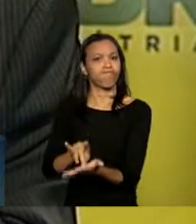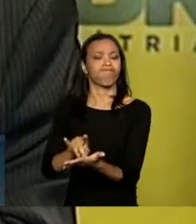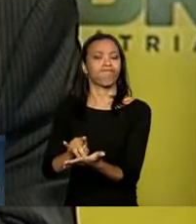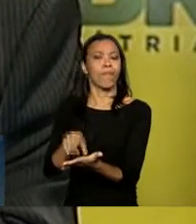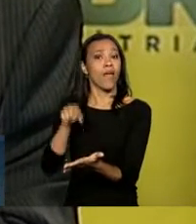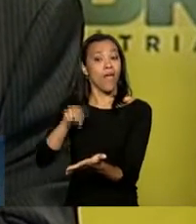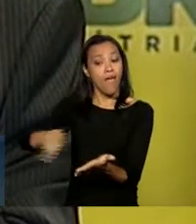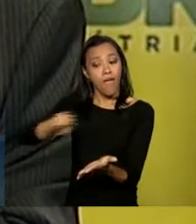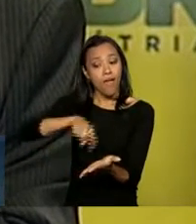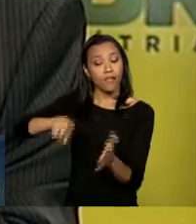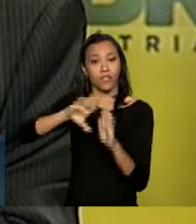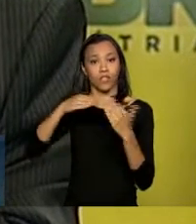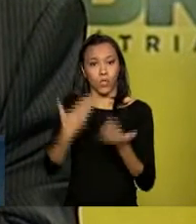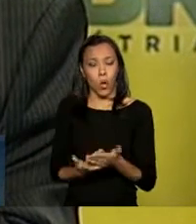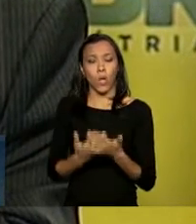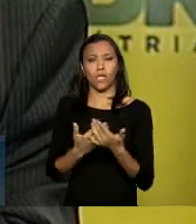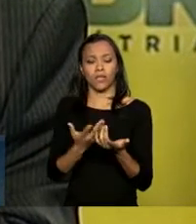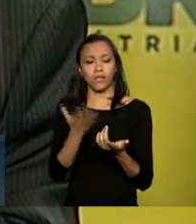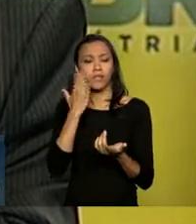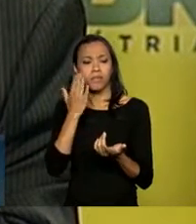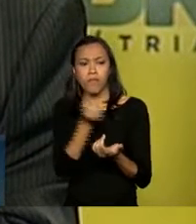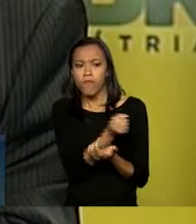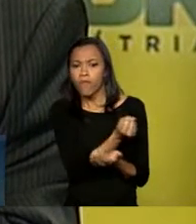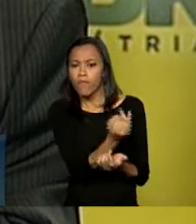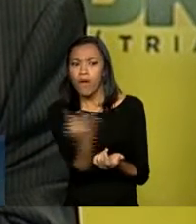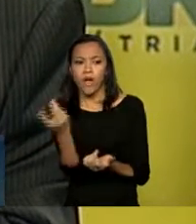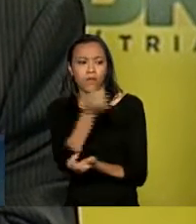está lidando mais com a complexidade de pessoas.